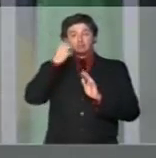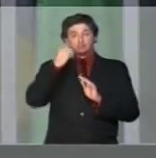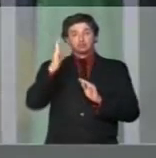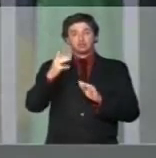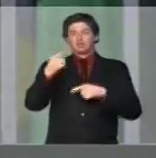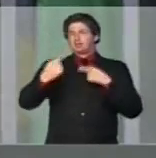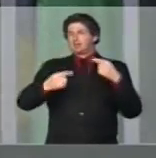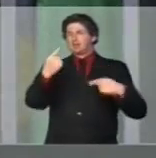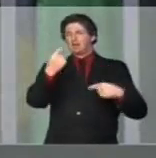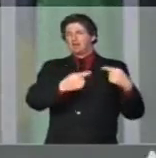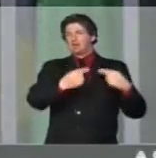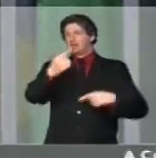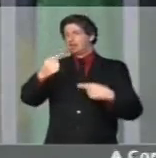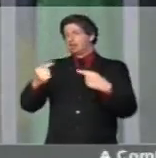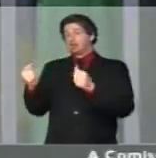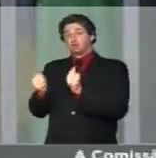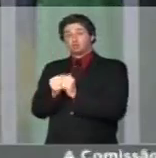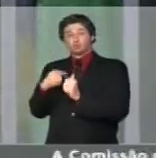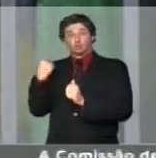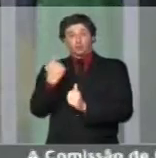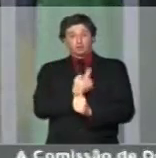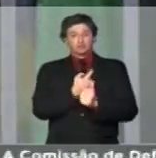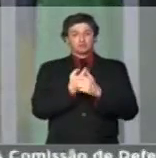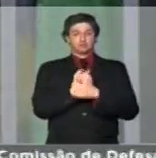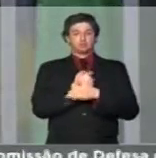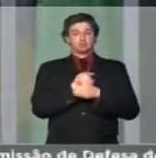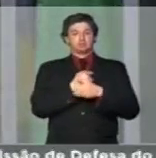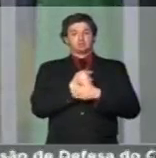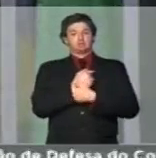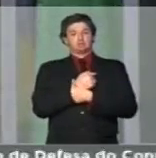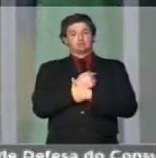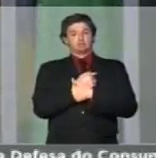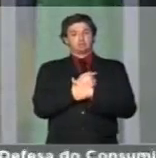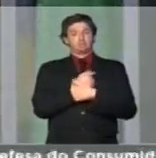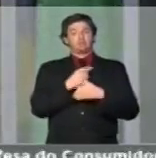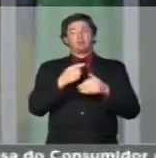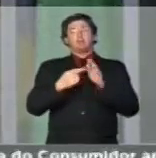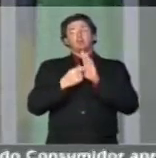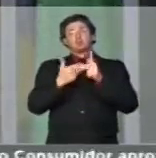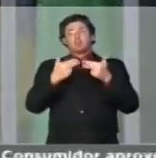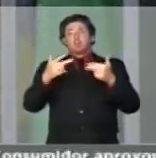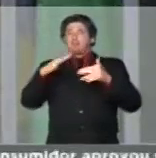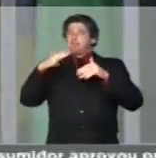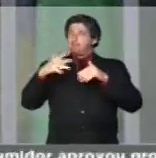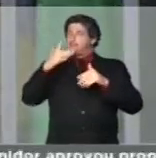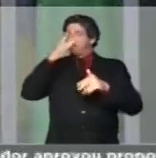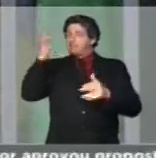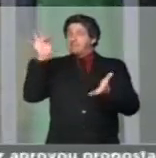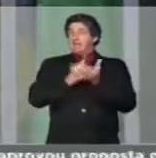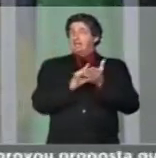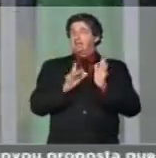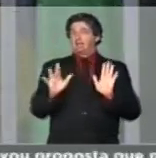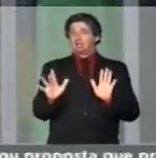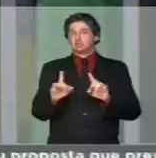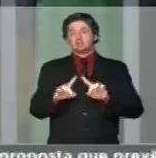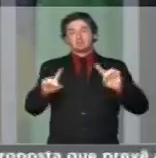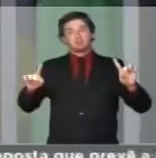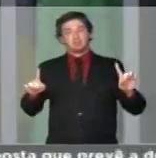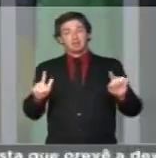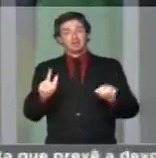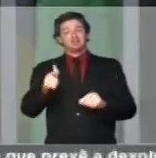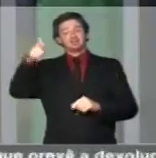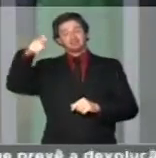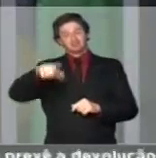de vários debates conosco, ele trazia algo próximo da realidade brasileira. Porém, o